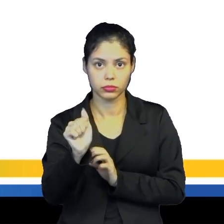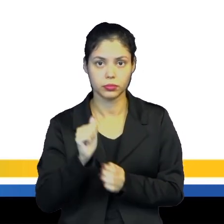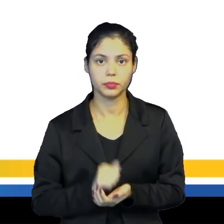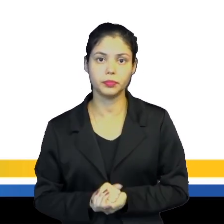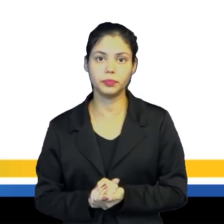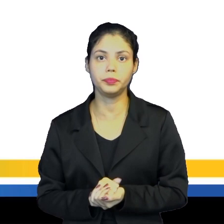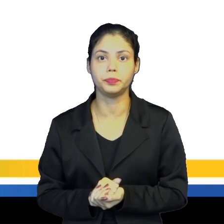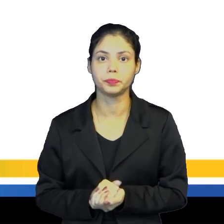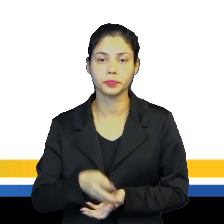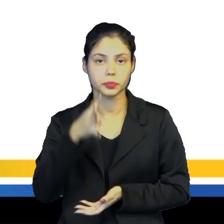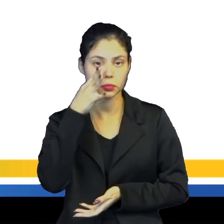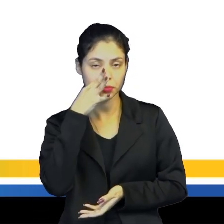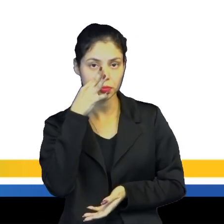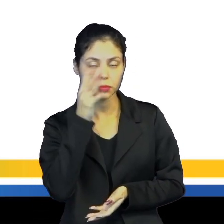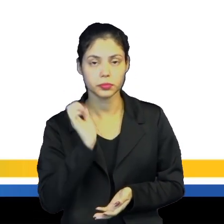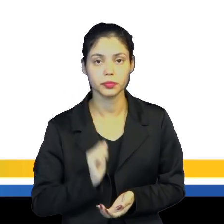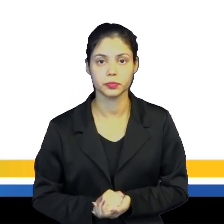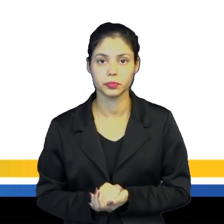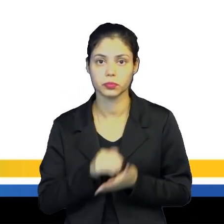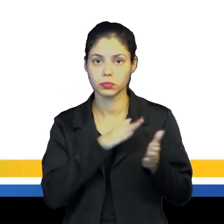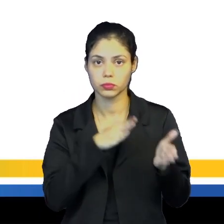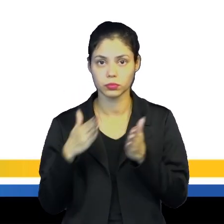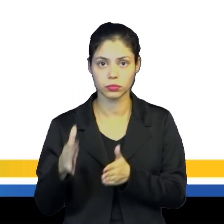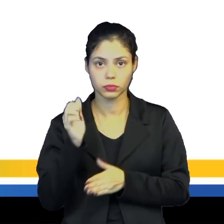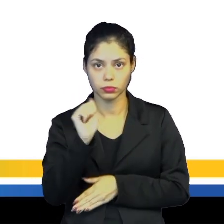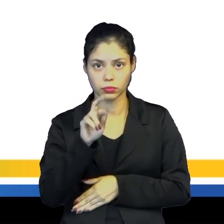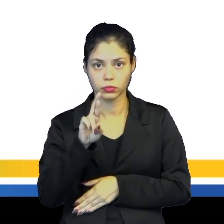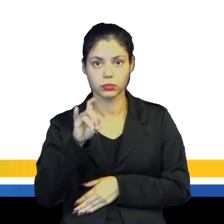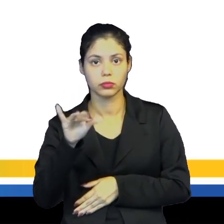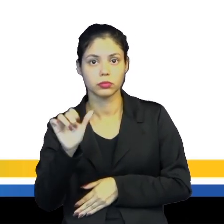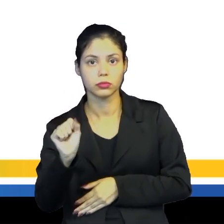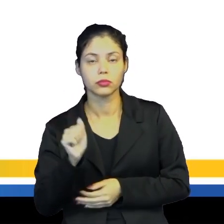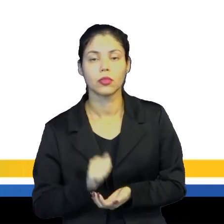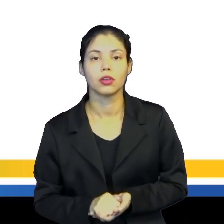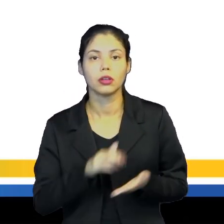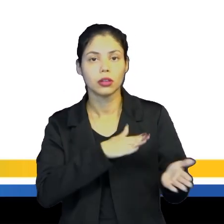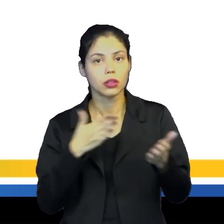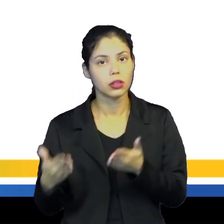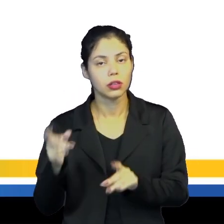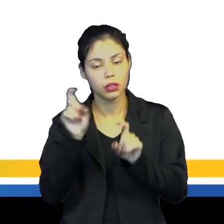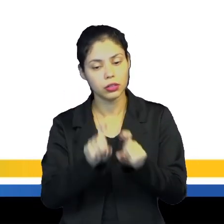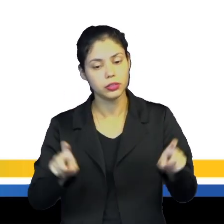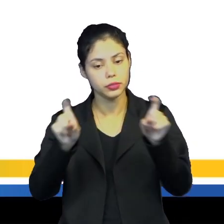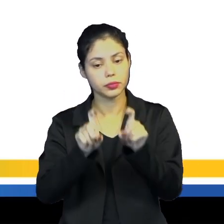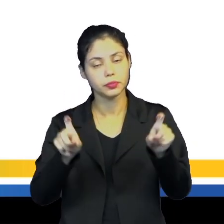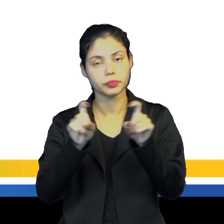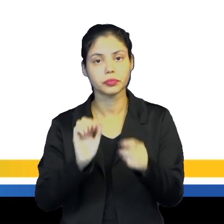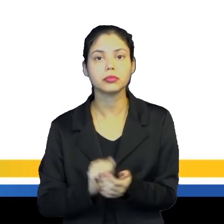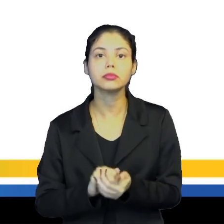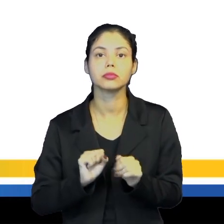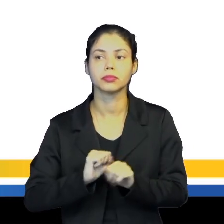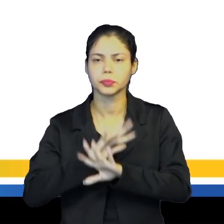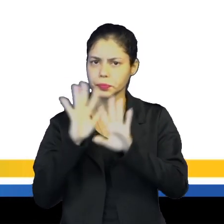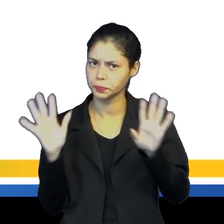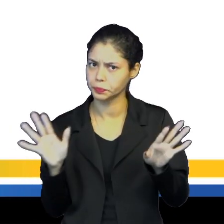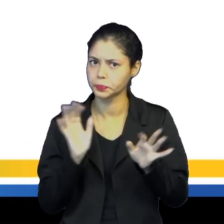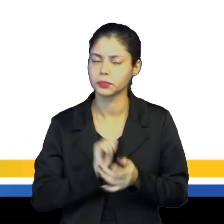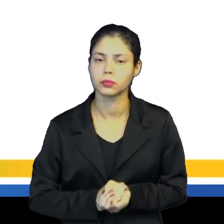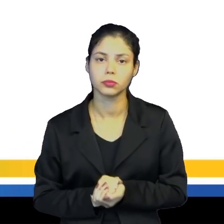Então observem, quando a gente parte para a área, tá, da parte do computador, fica mais